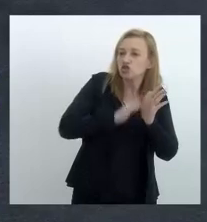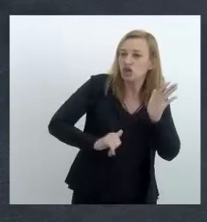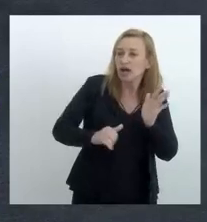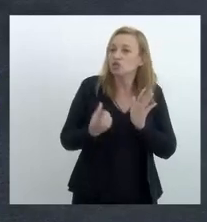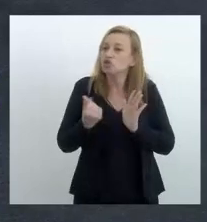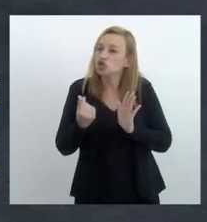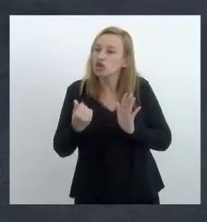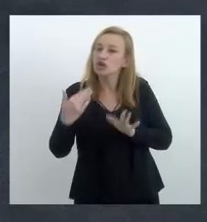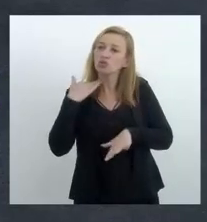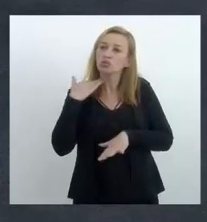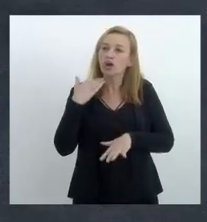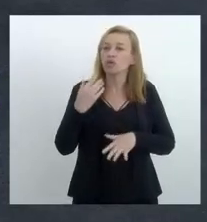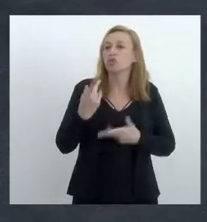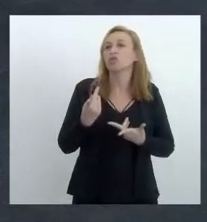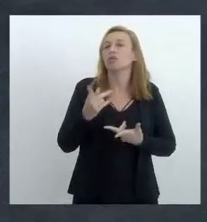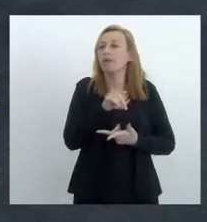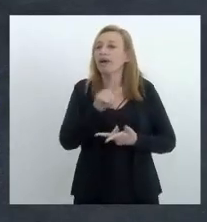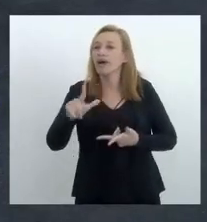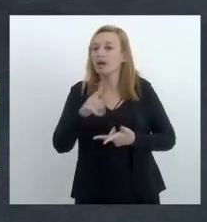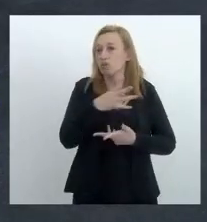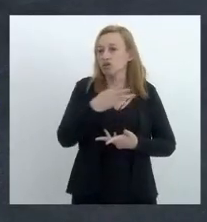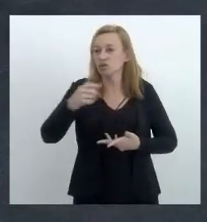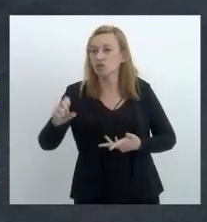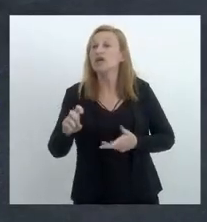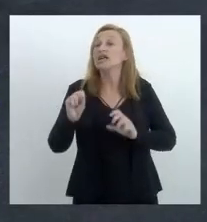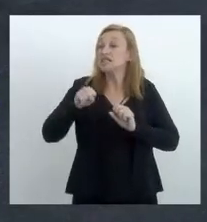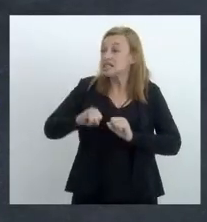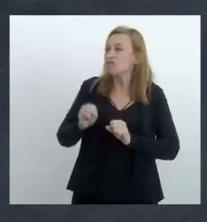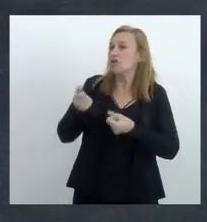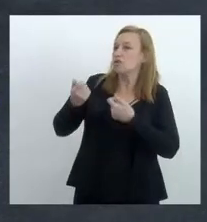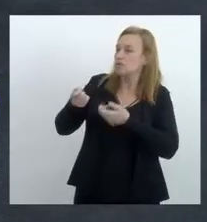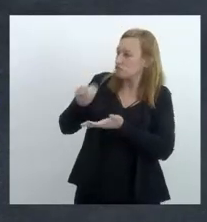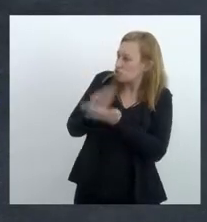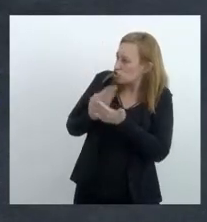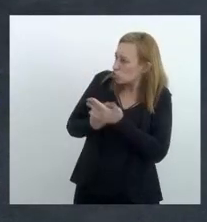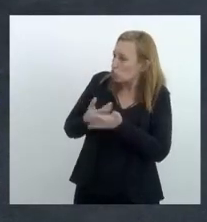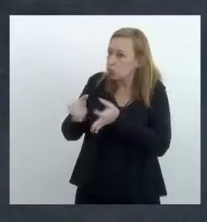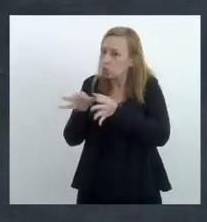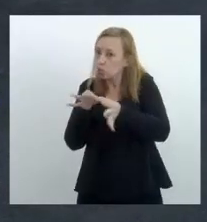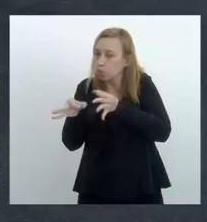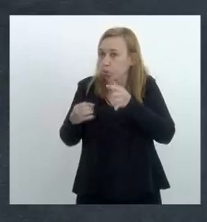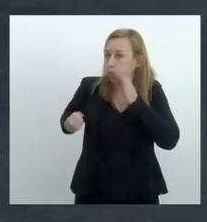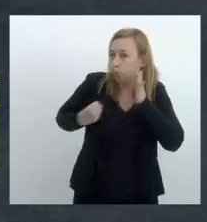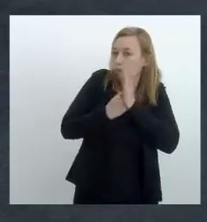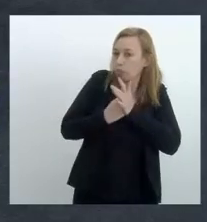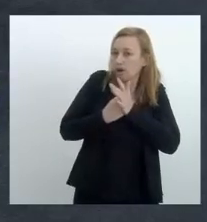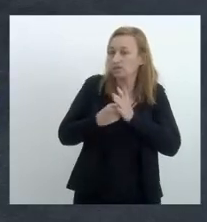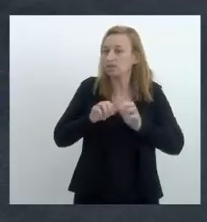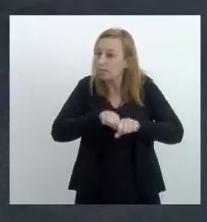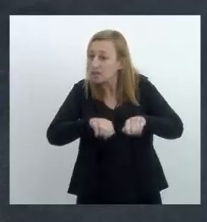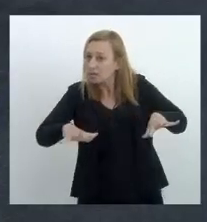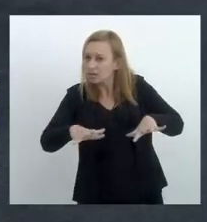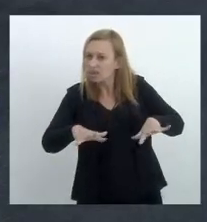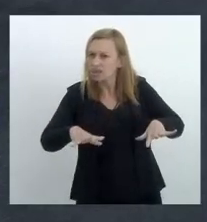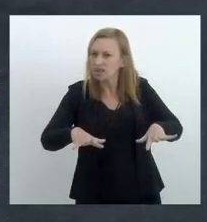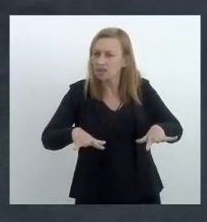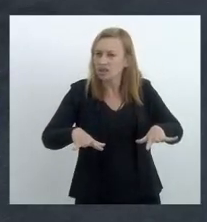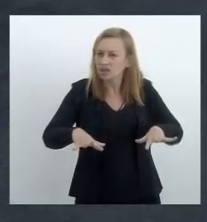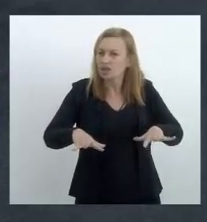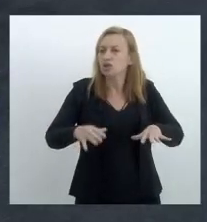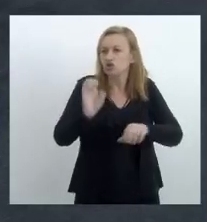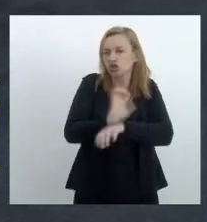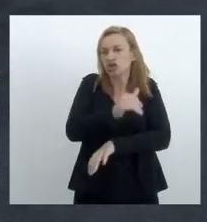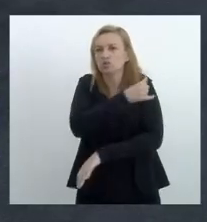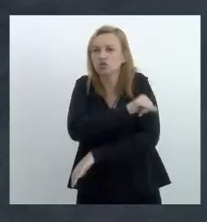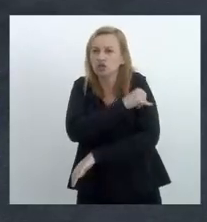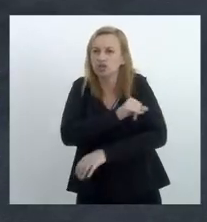previsto no PL 4852. Se foi previsto ou foi feito algum estudo de análise do impacto da pandemia no estado do